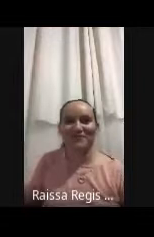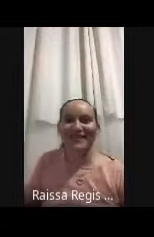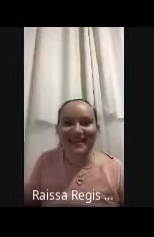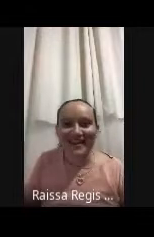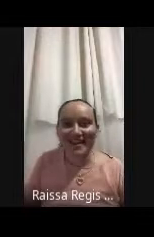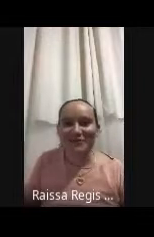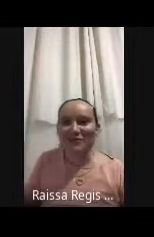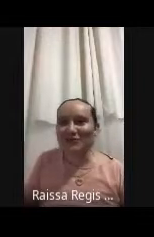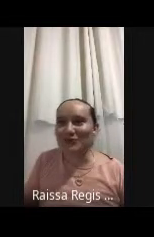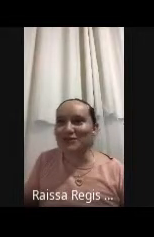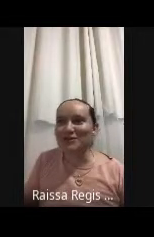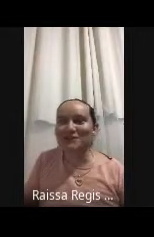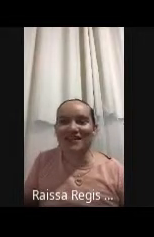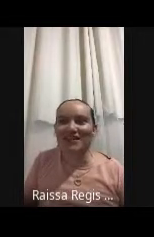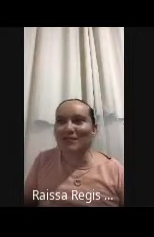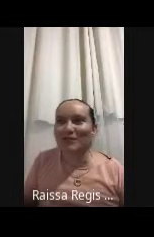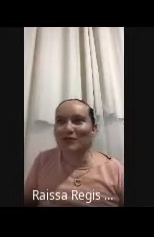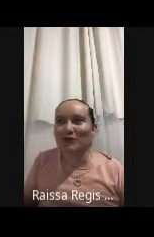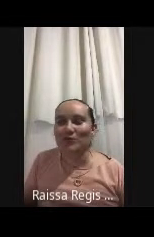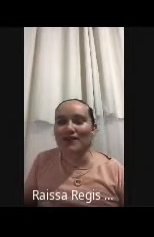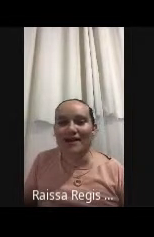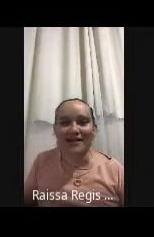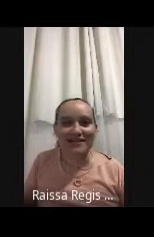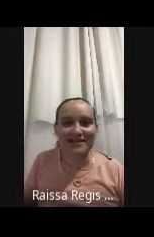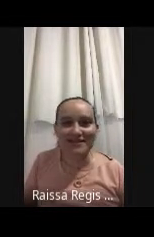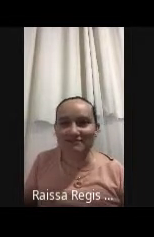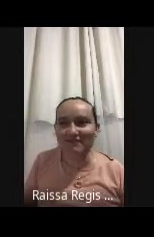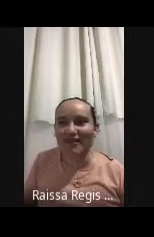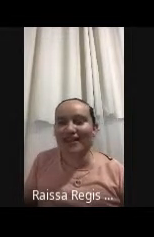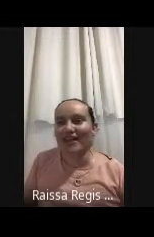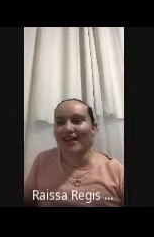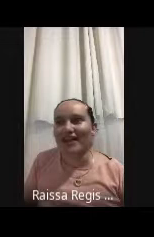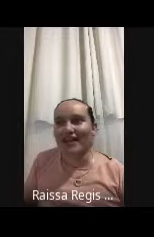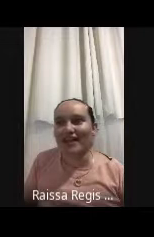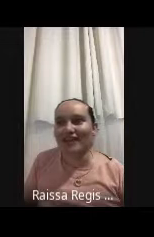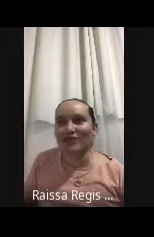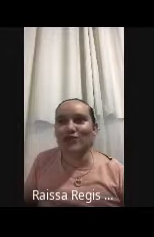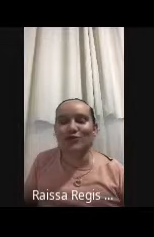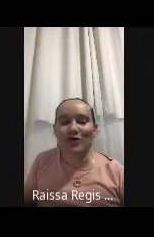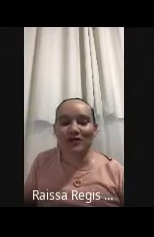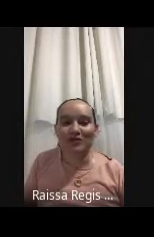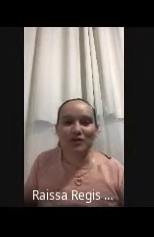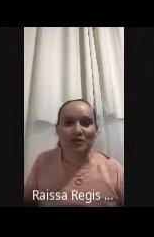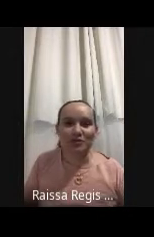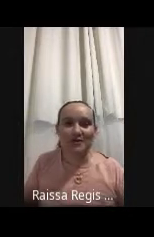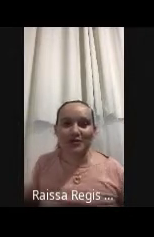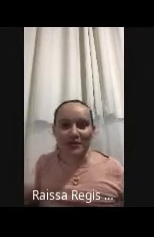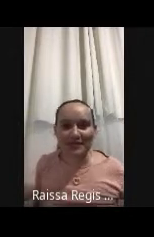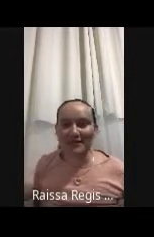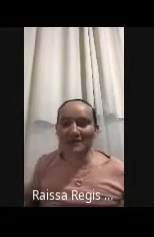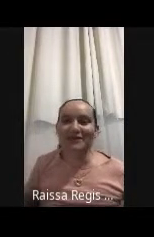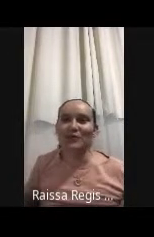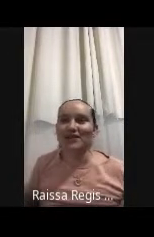Pronto. Boa noite. Meu nome é Raíssa. Eu sou aluna do curso de